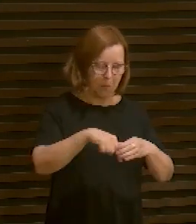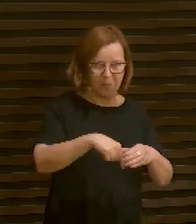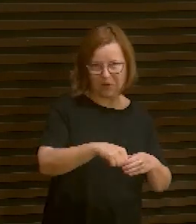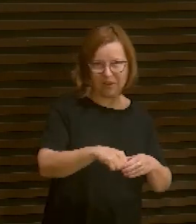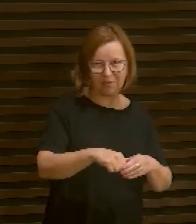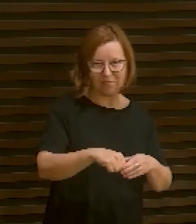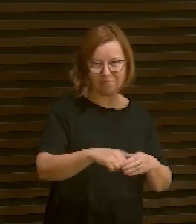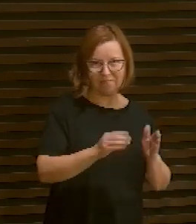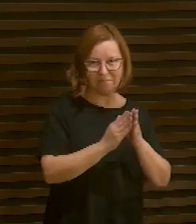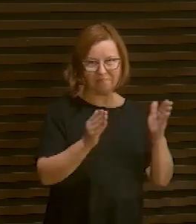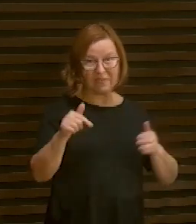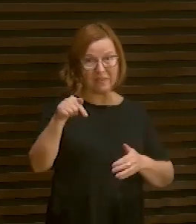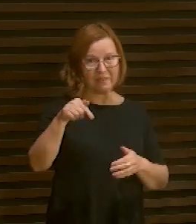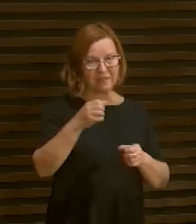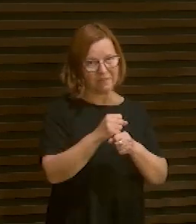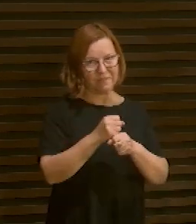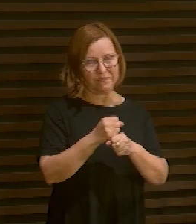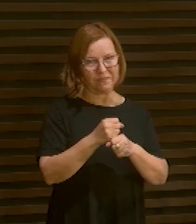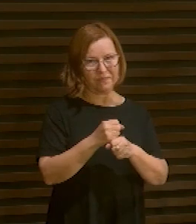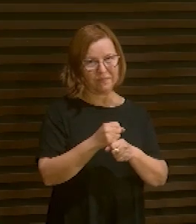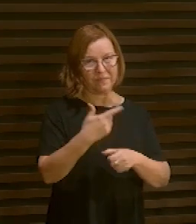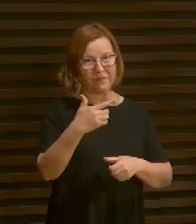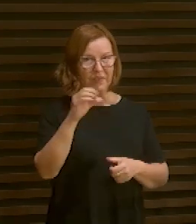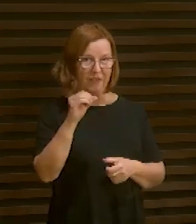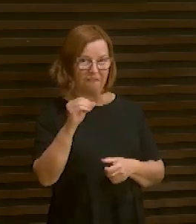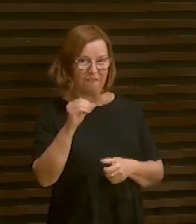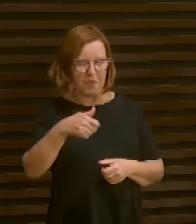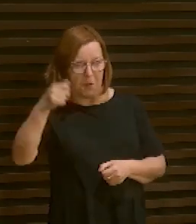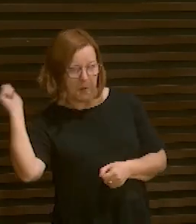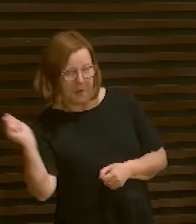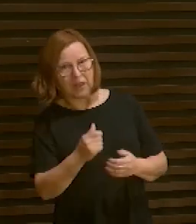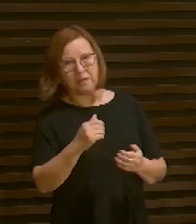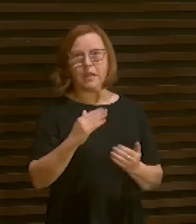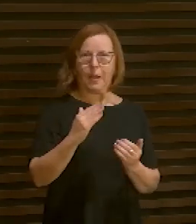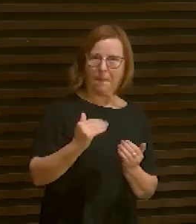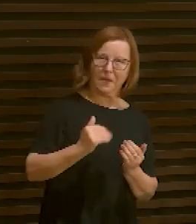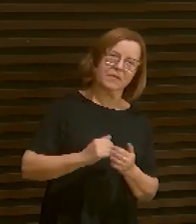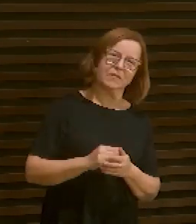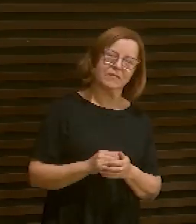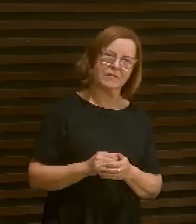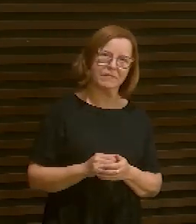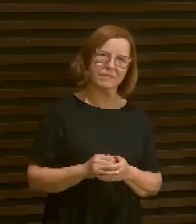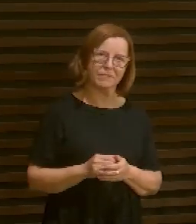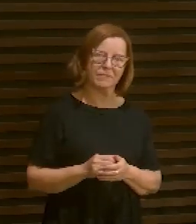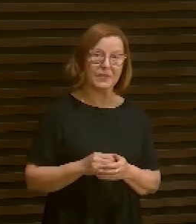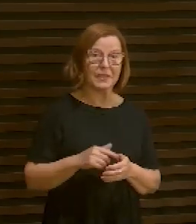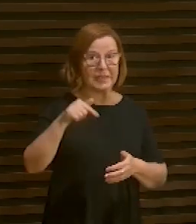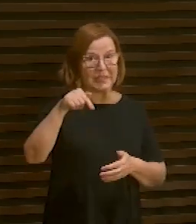7 anos, 20 tacadas a menos e um score de